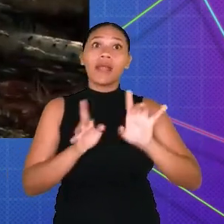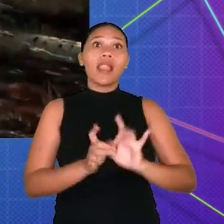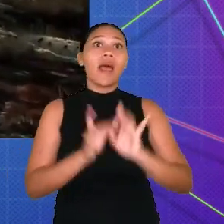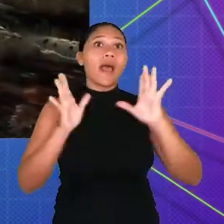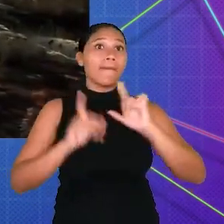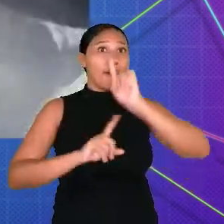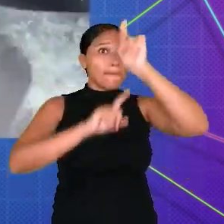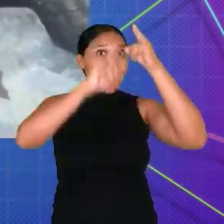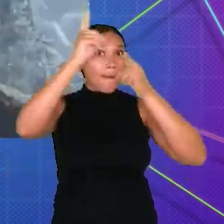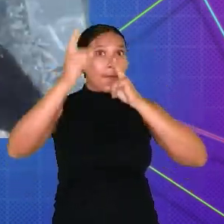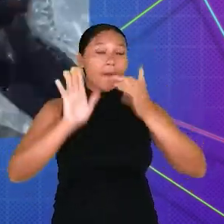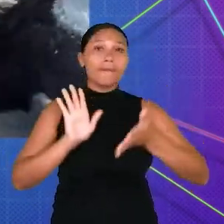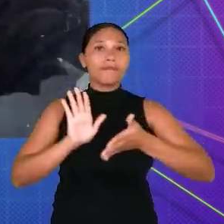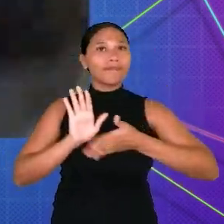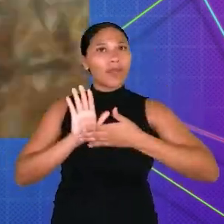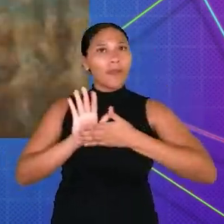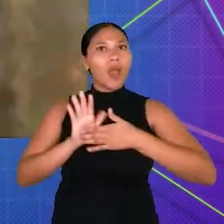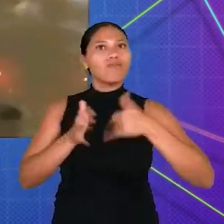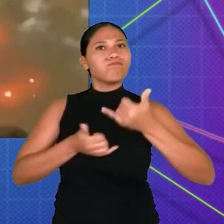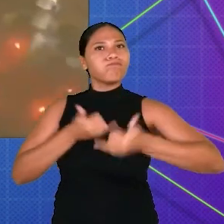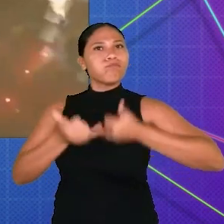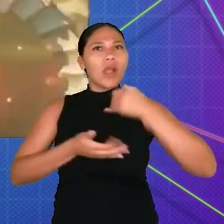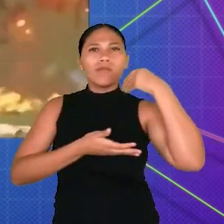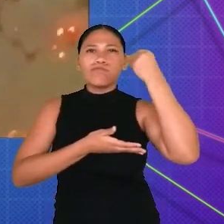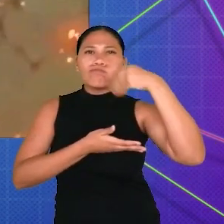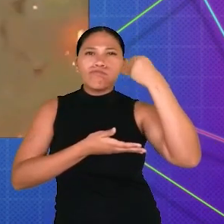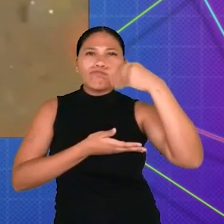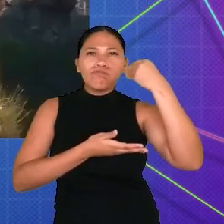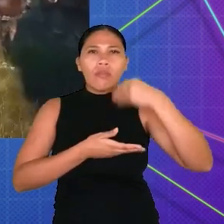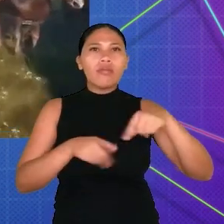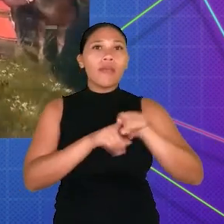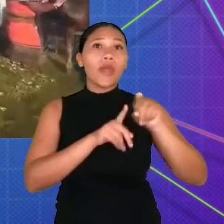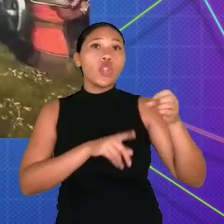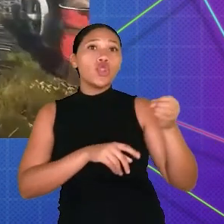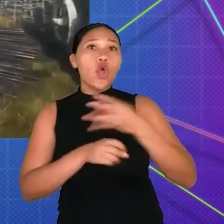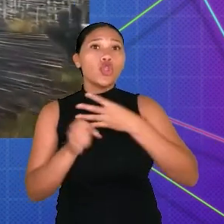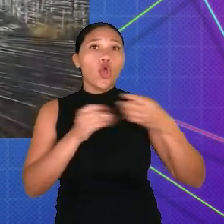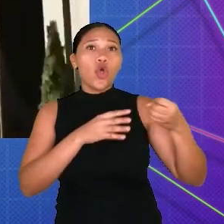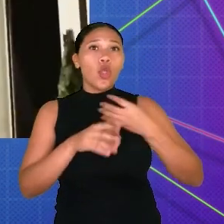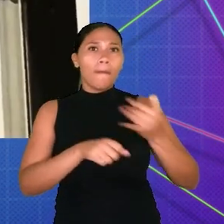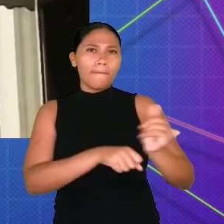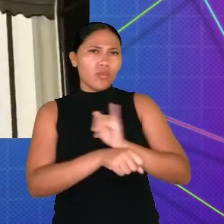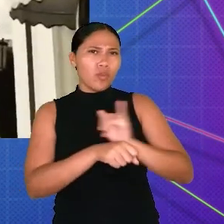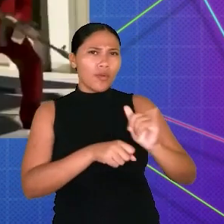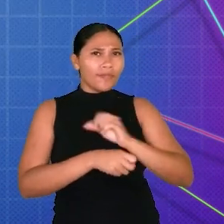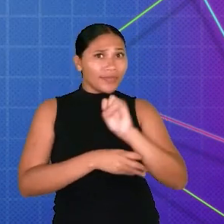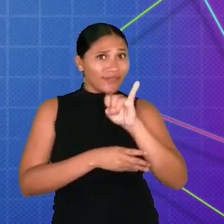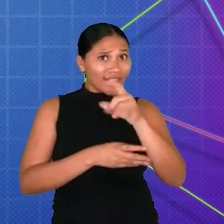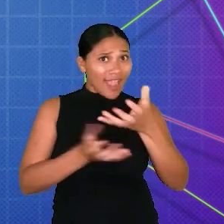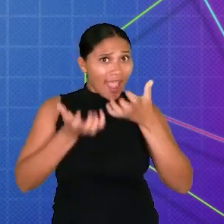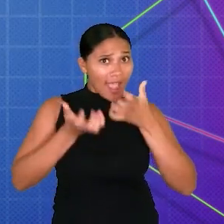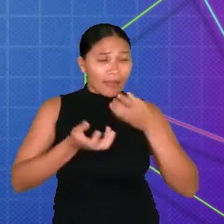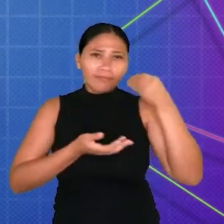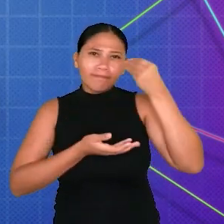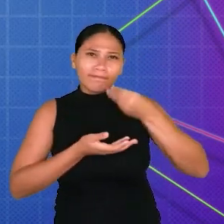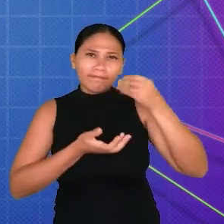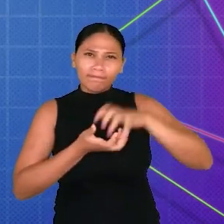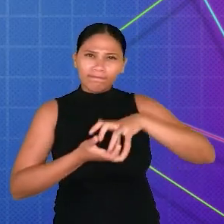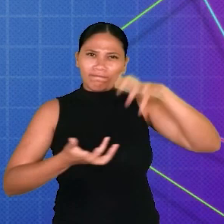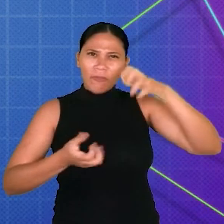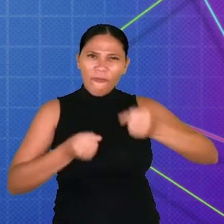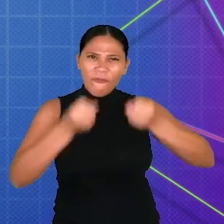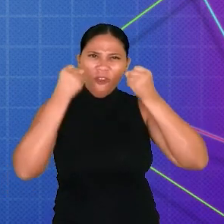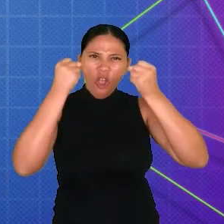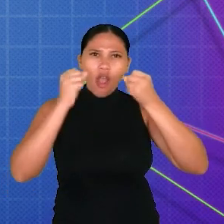liberdade criativa, propondo uma jogabilidade experimental e novas mecânicas. Se você quer uma experiência sensorial